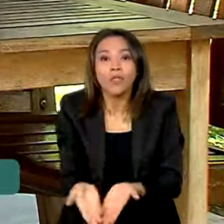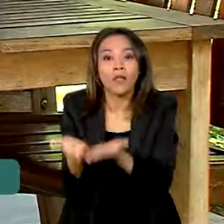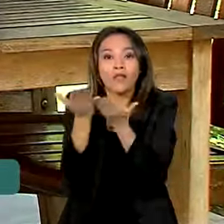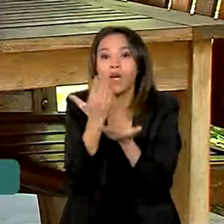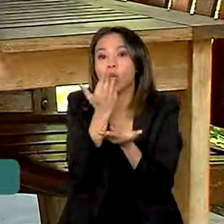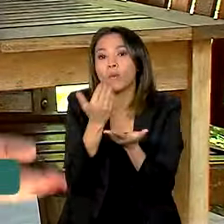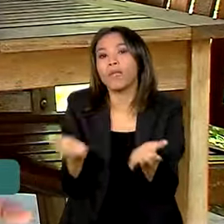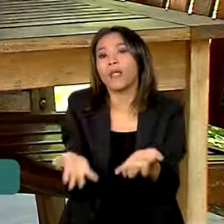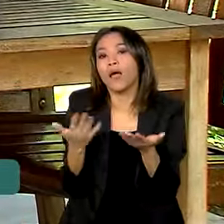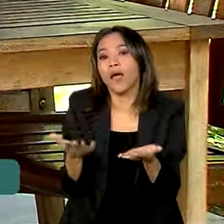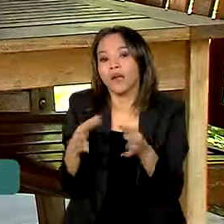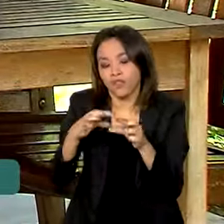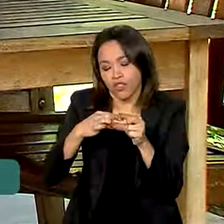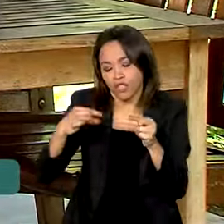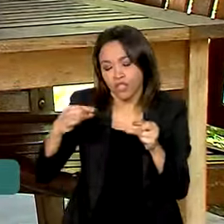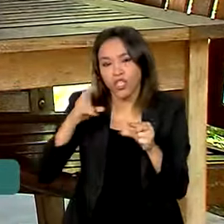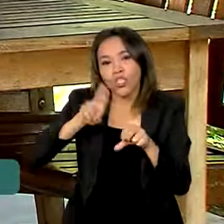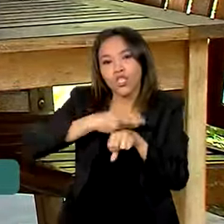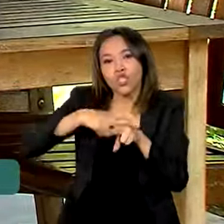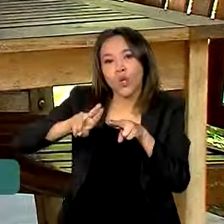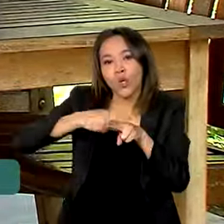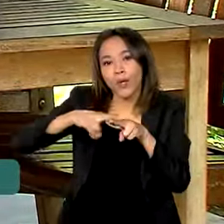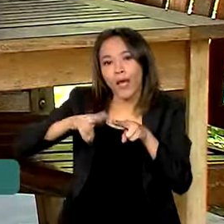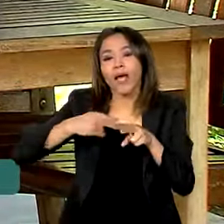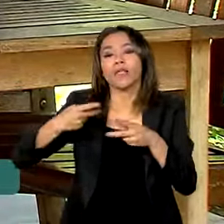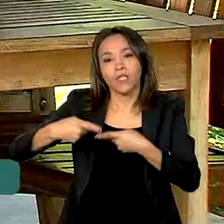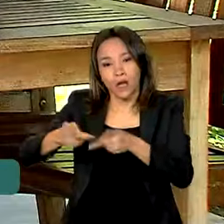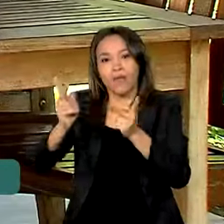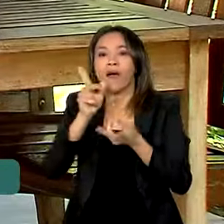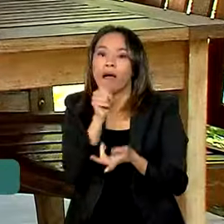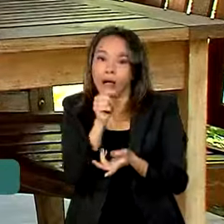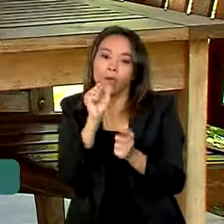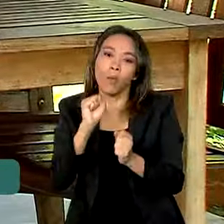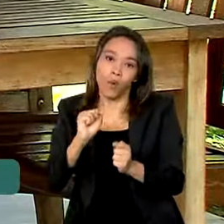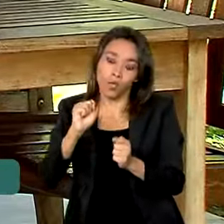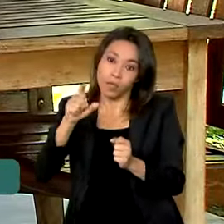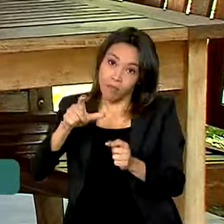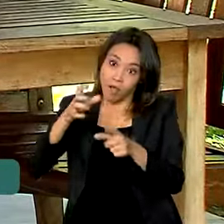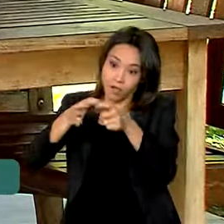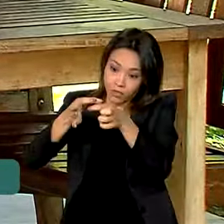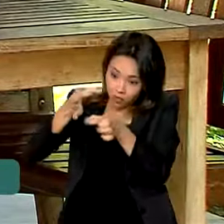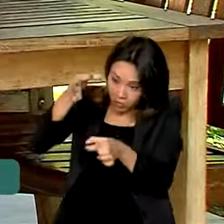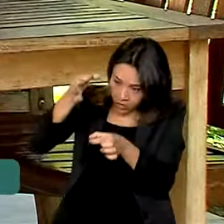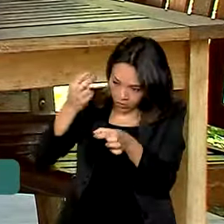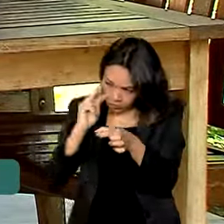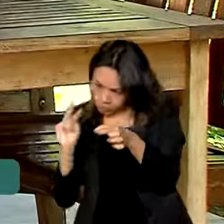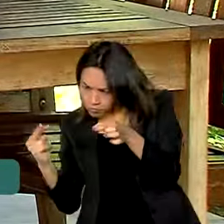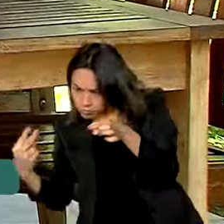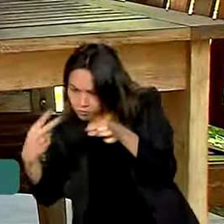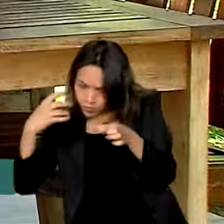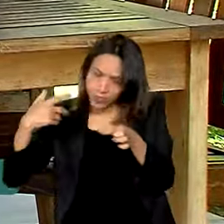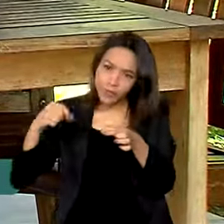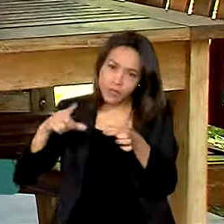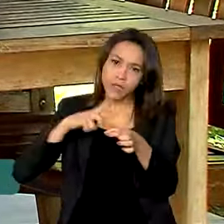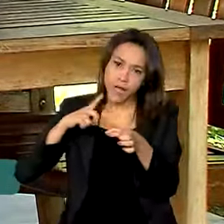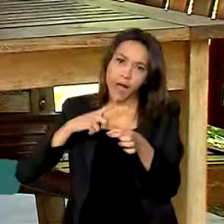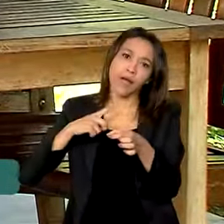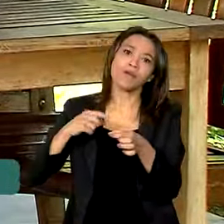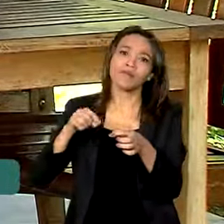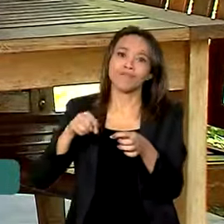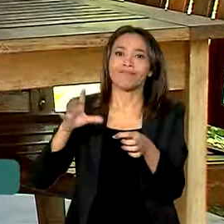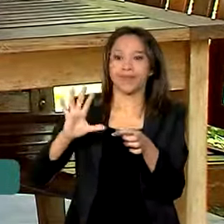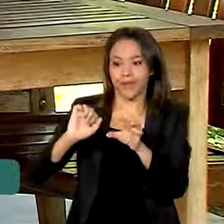leves como barrinhas de chocolate e água mas de desde que a embalagem do produto esteja lacrada e a garrafa